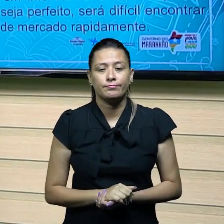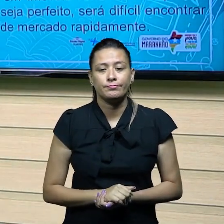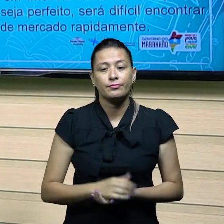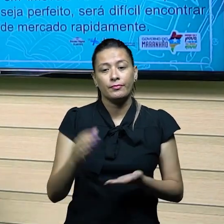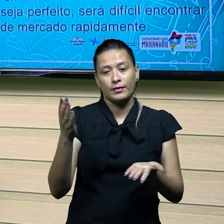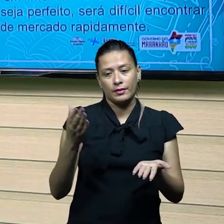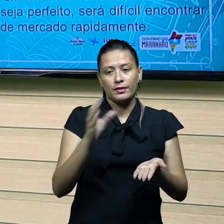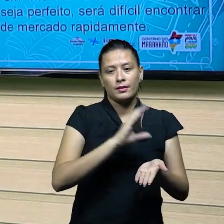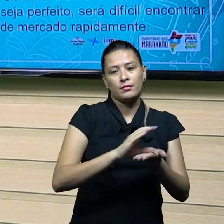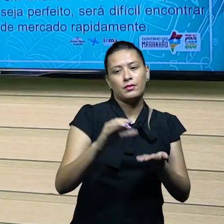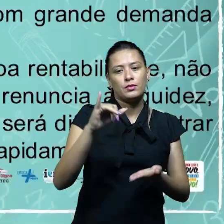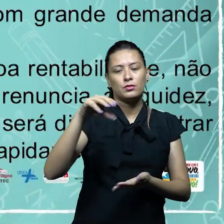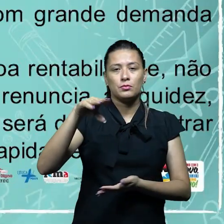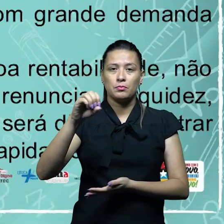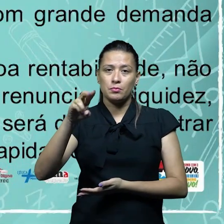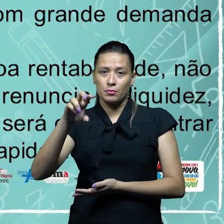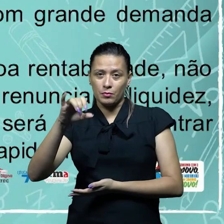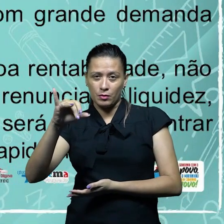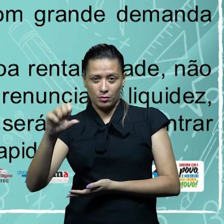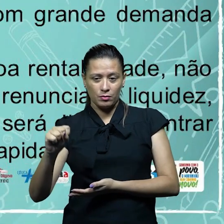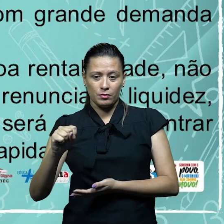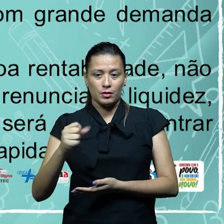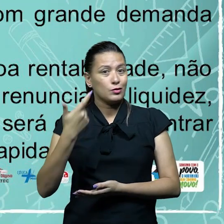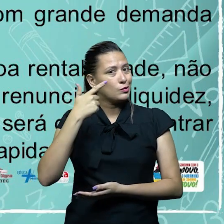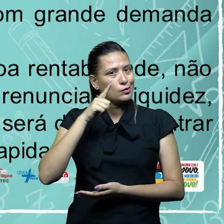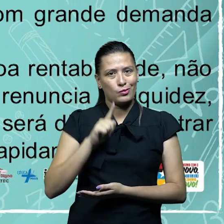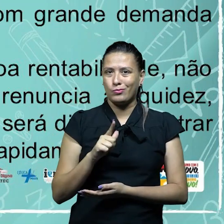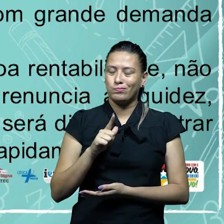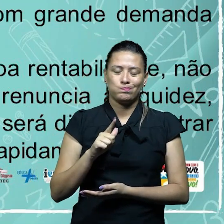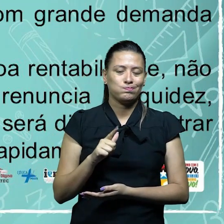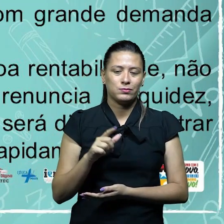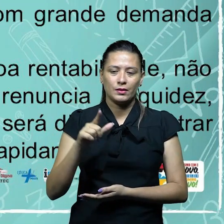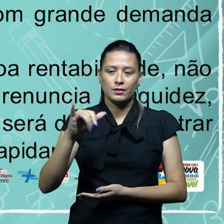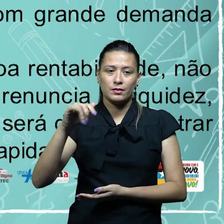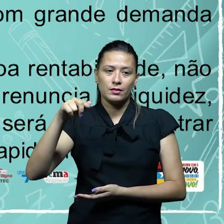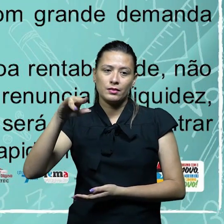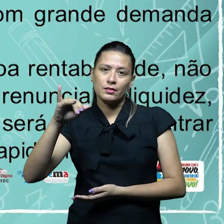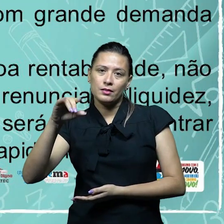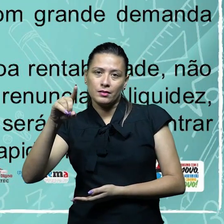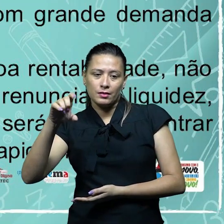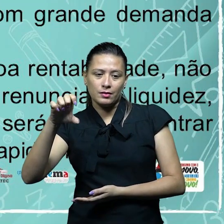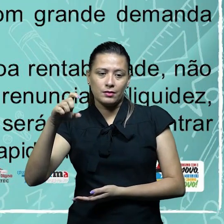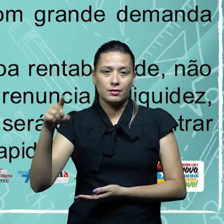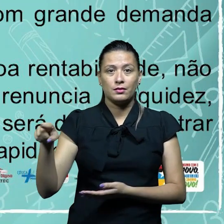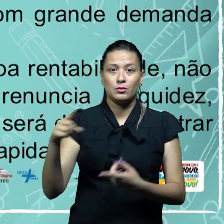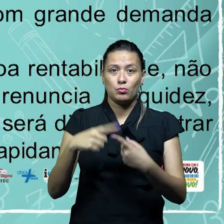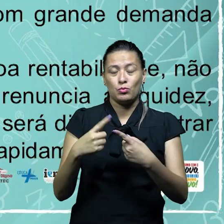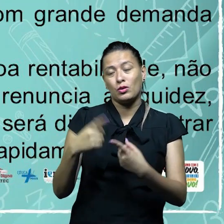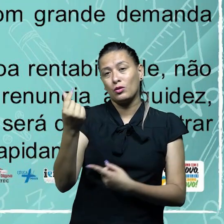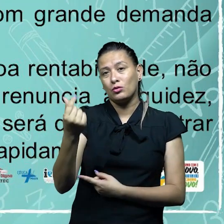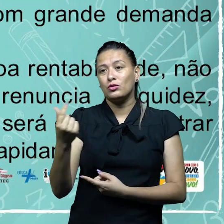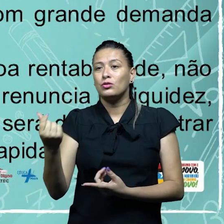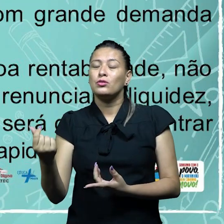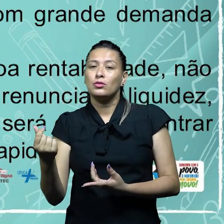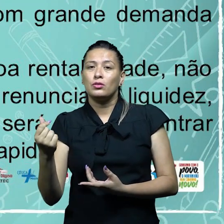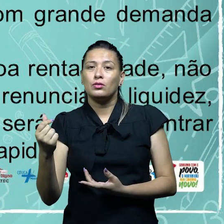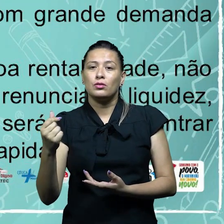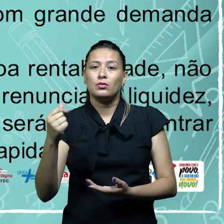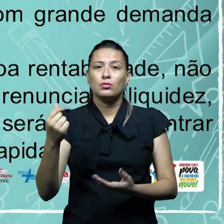ele, tá bem? Porque ele está investindo em imóvel. Pois mesmo que esse apartamento seja perfeito, será difícil encontrar alguém disposto a pagar o seu valor de